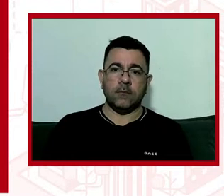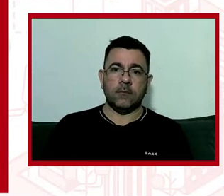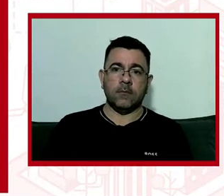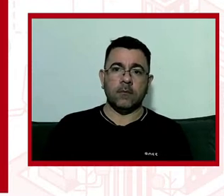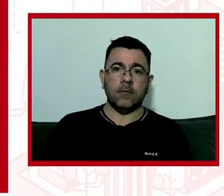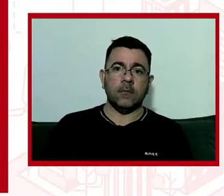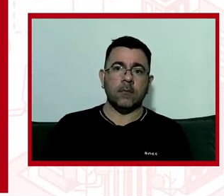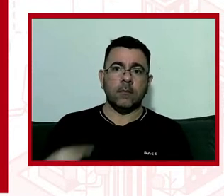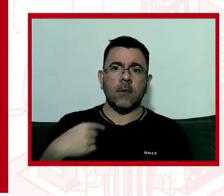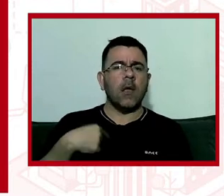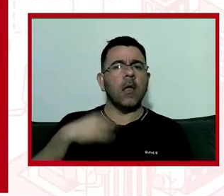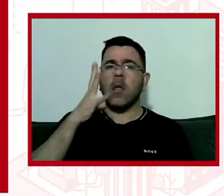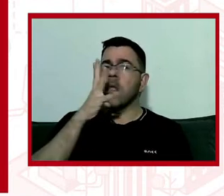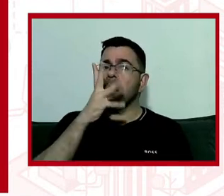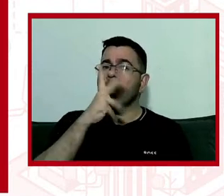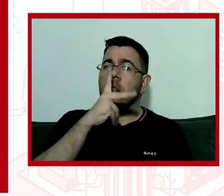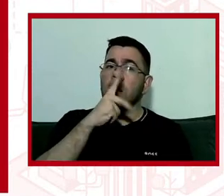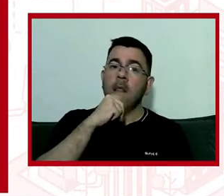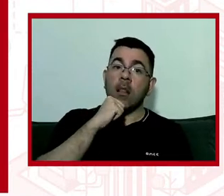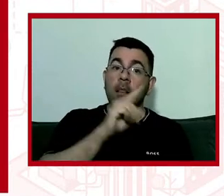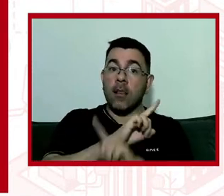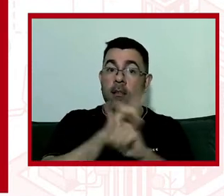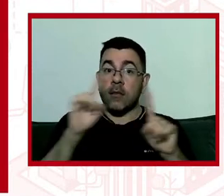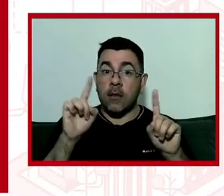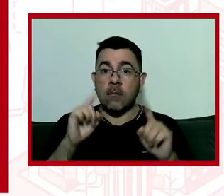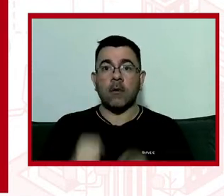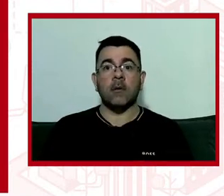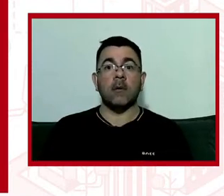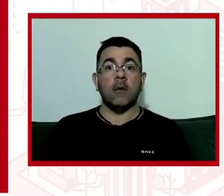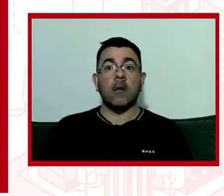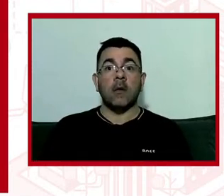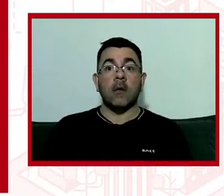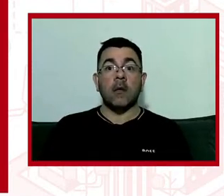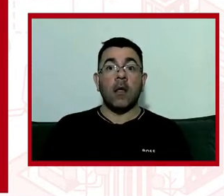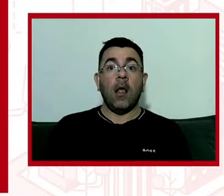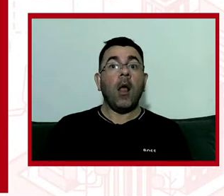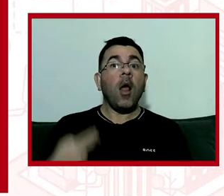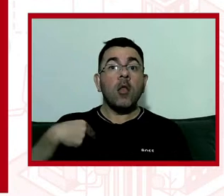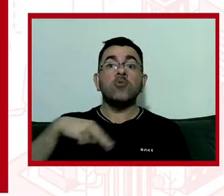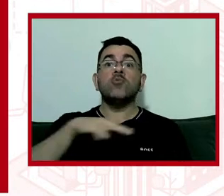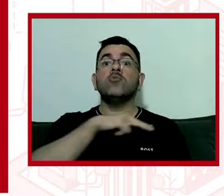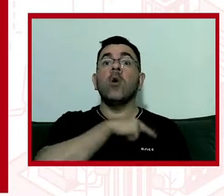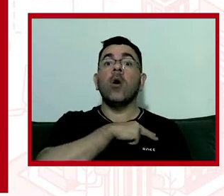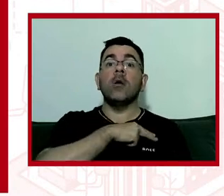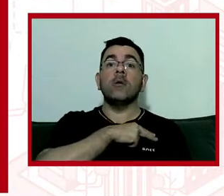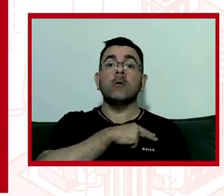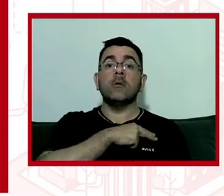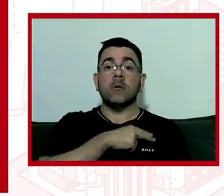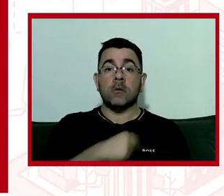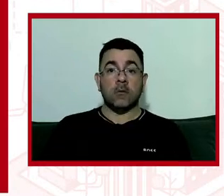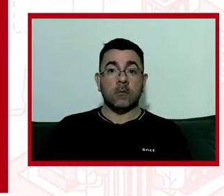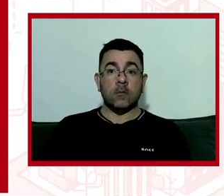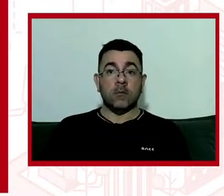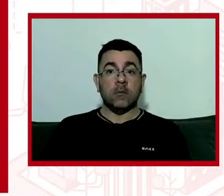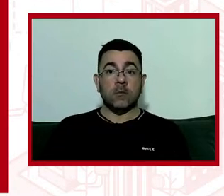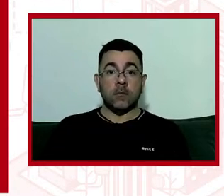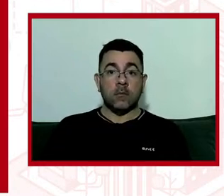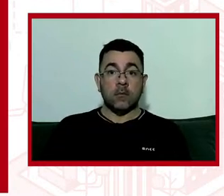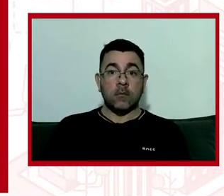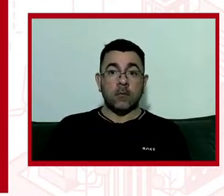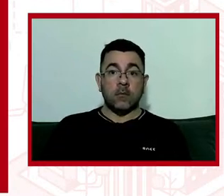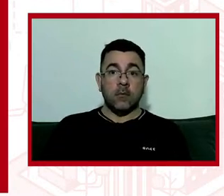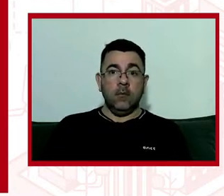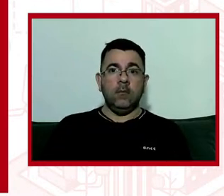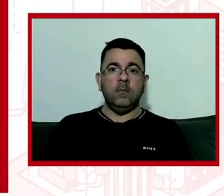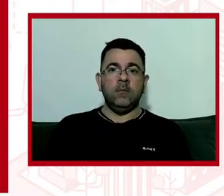não vou me alongar aqui um pouco mas não vou me alongar mais para a gente abrir aqui não sei se como é a dinâmica Luciana se se tem